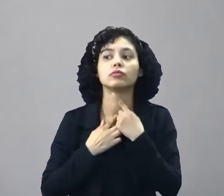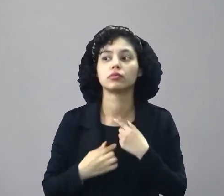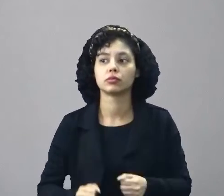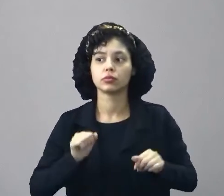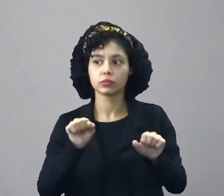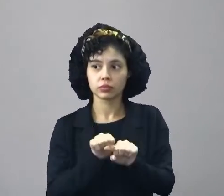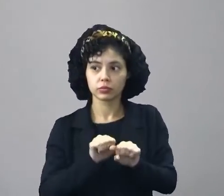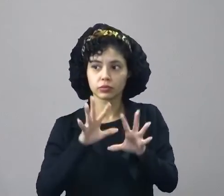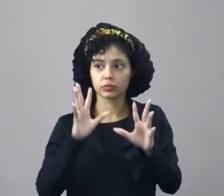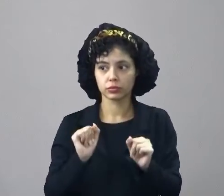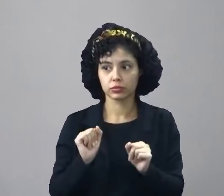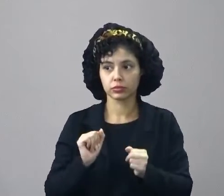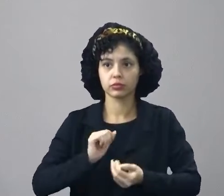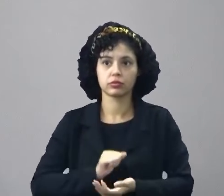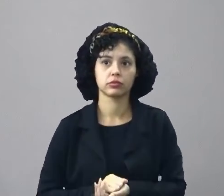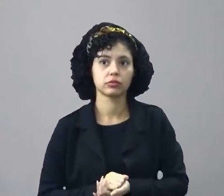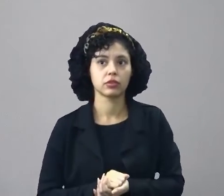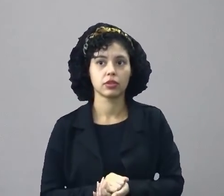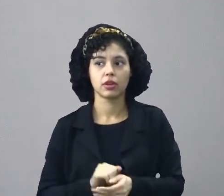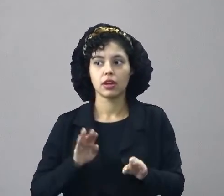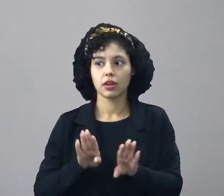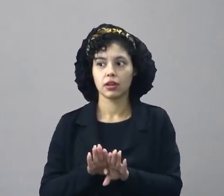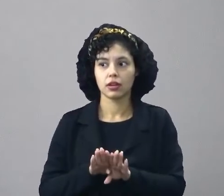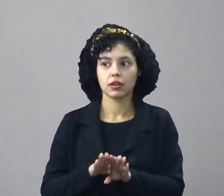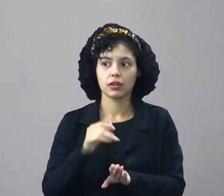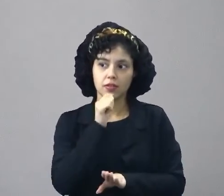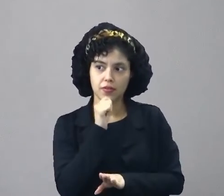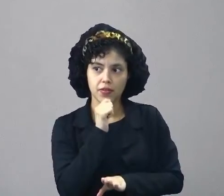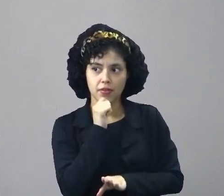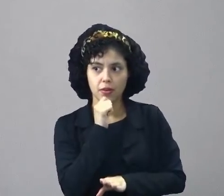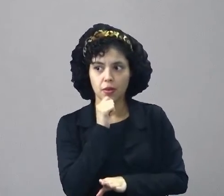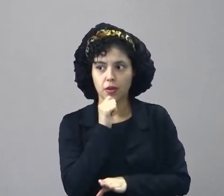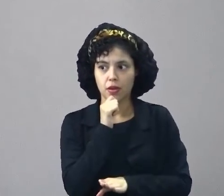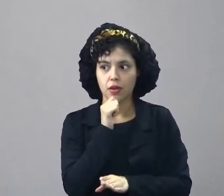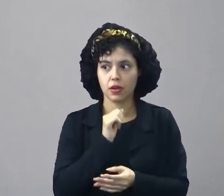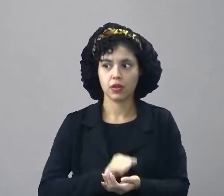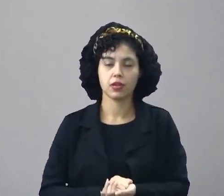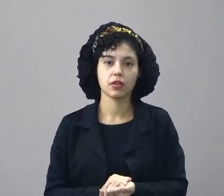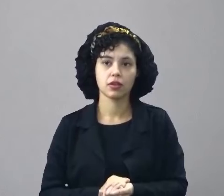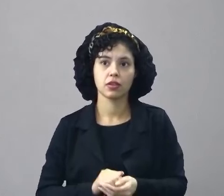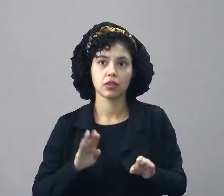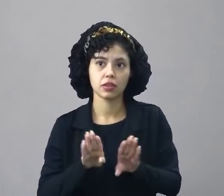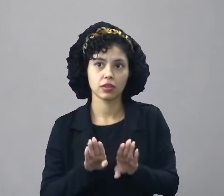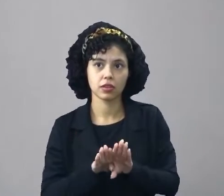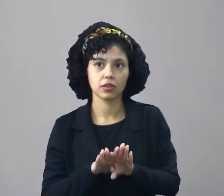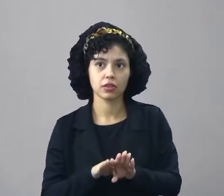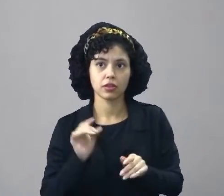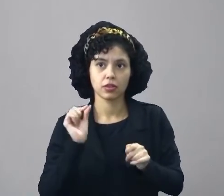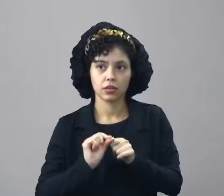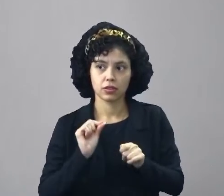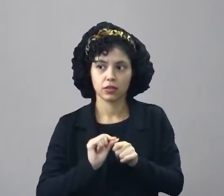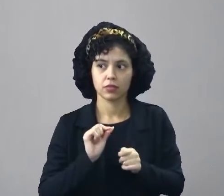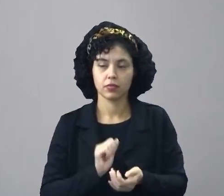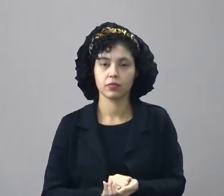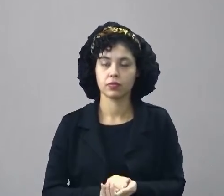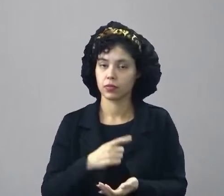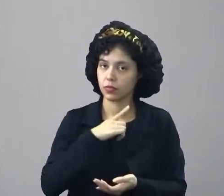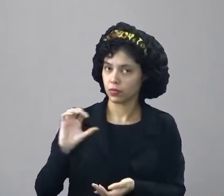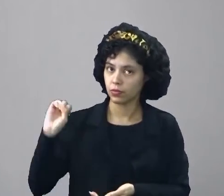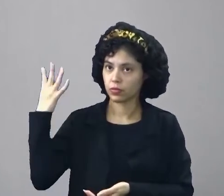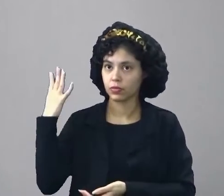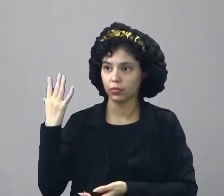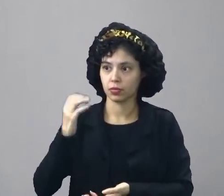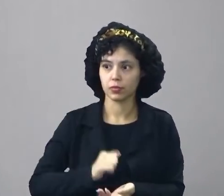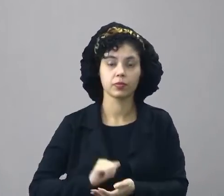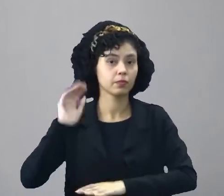posso fechar a mão, posso movimentar um braço, posso andar, me movimentar. Então são tudo coisas que eu estou fazendo. Então tem a ver com o sistema